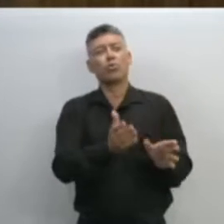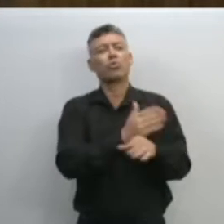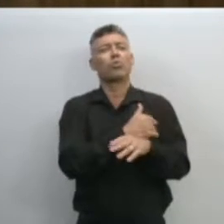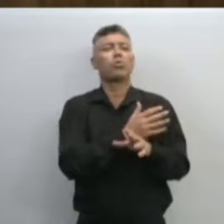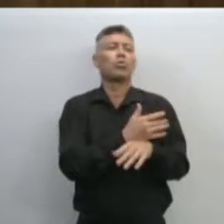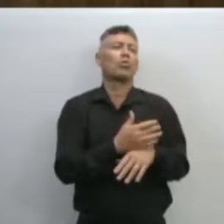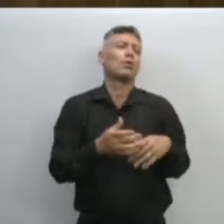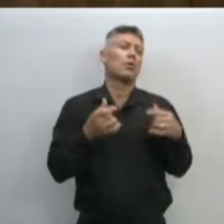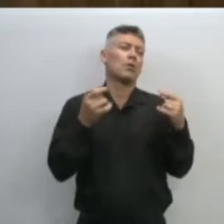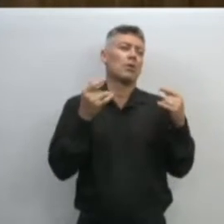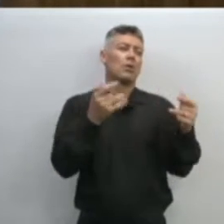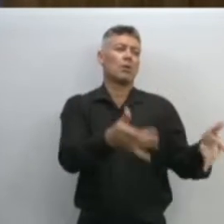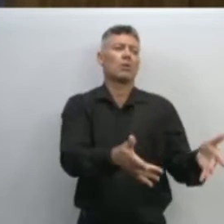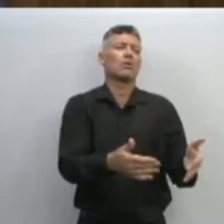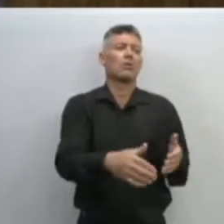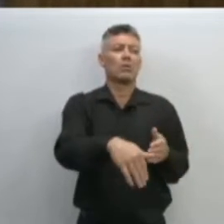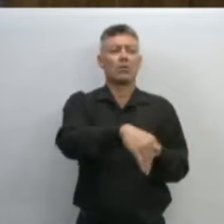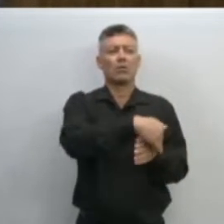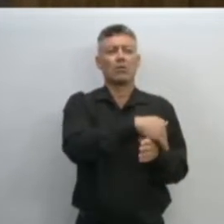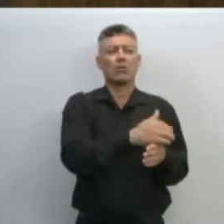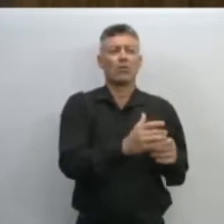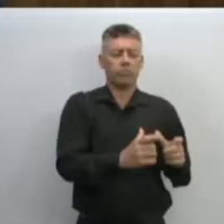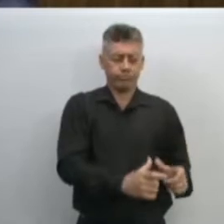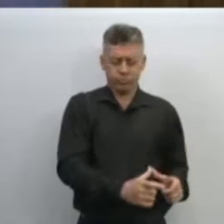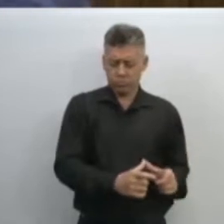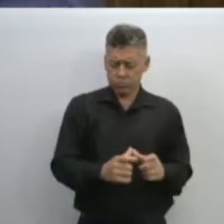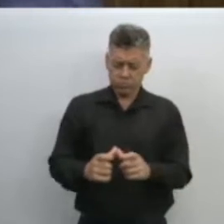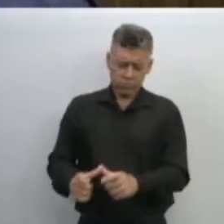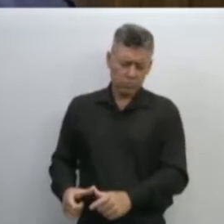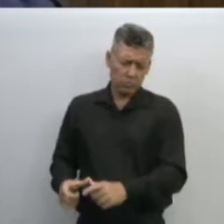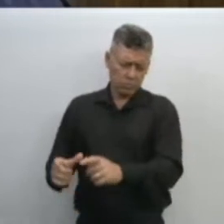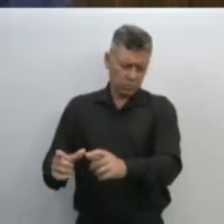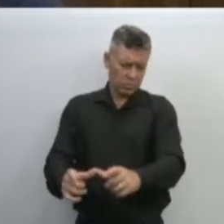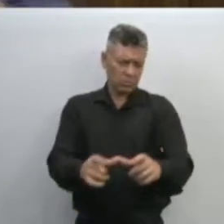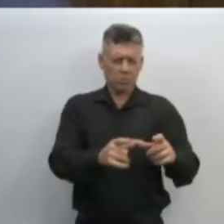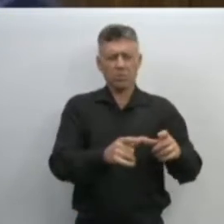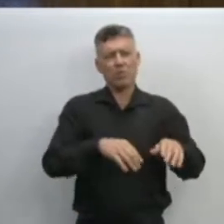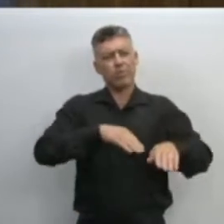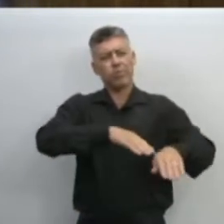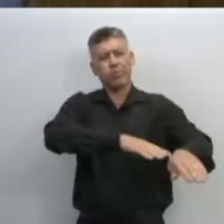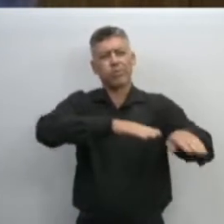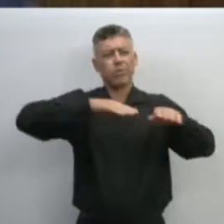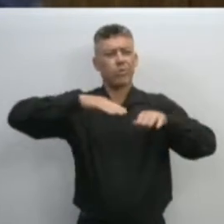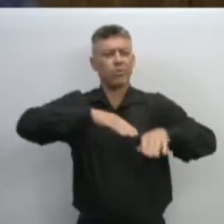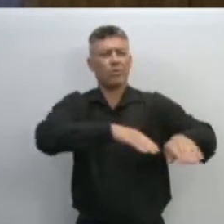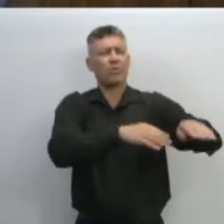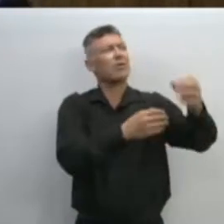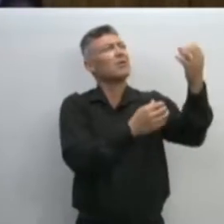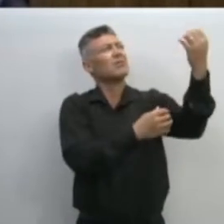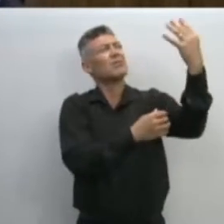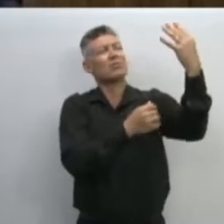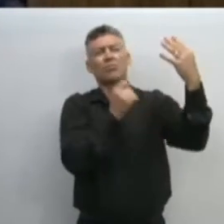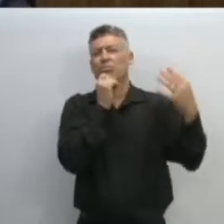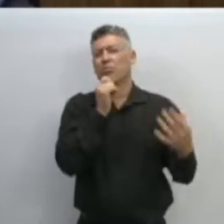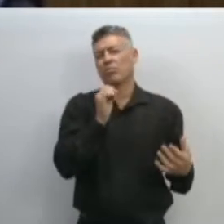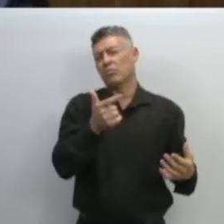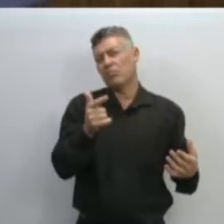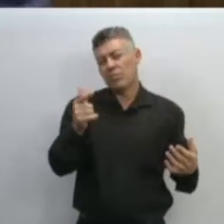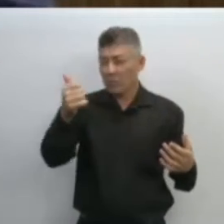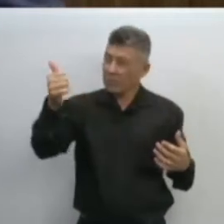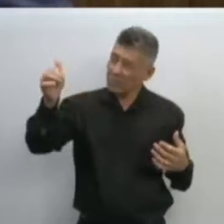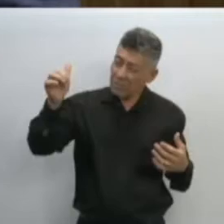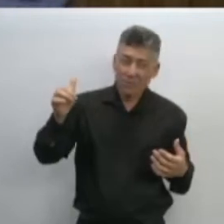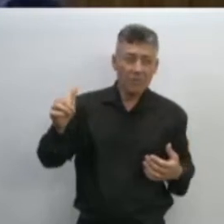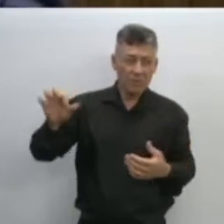abandonado. Ruas esburacadas, o trânsito caótico, sem sinalização, você chega ali na Avenida 10, não